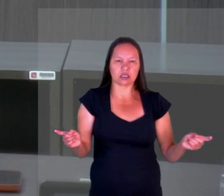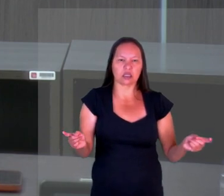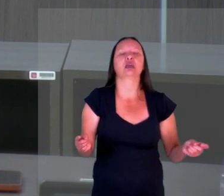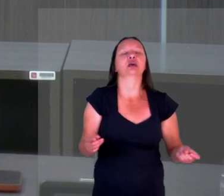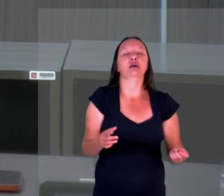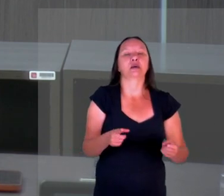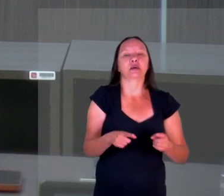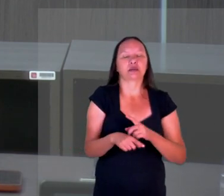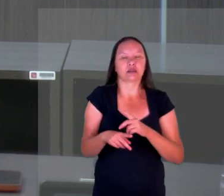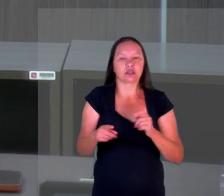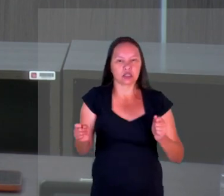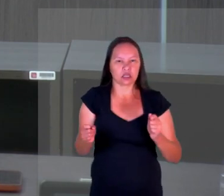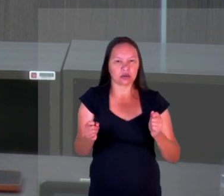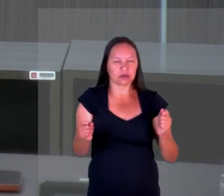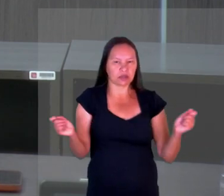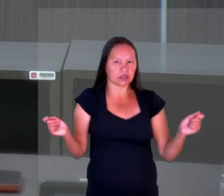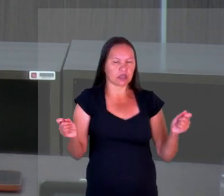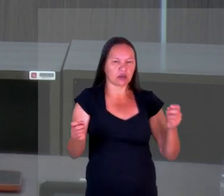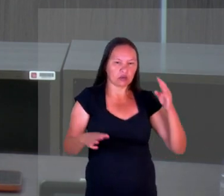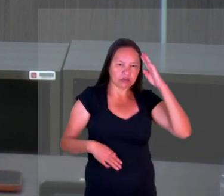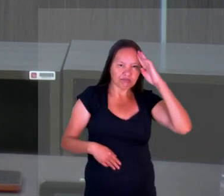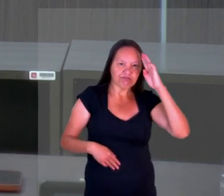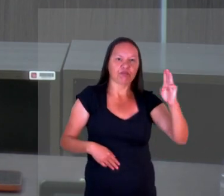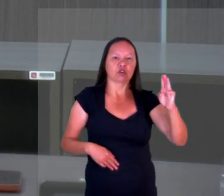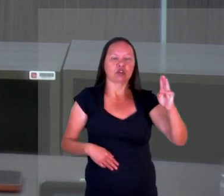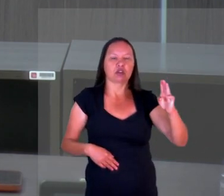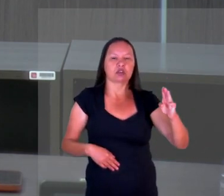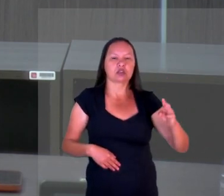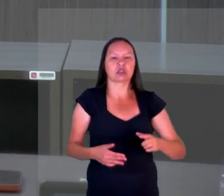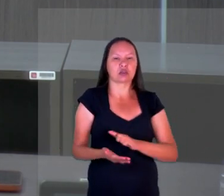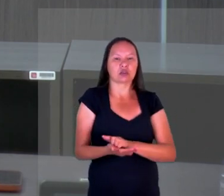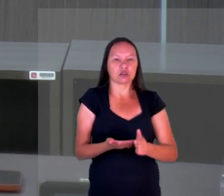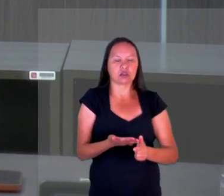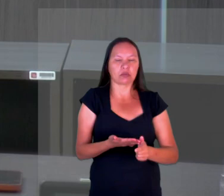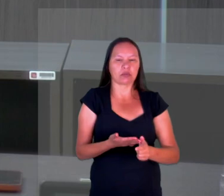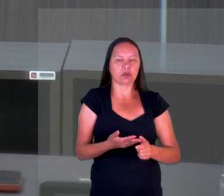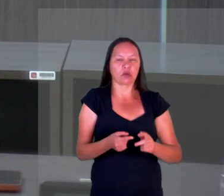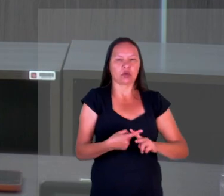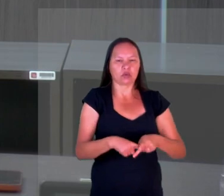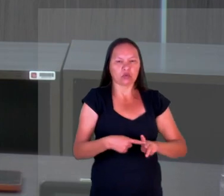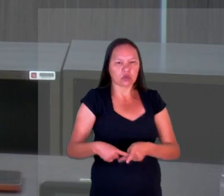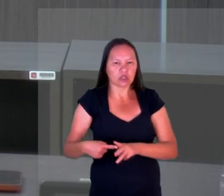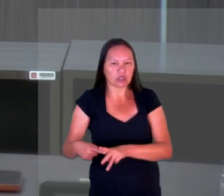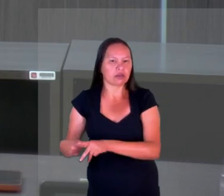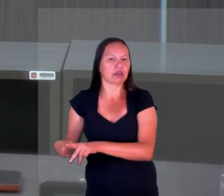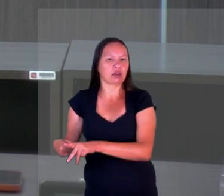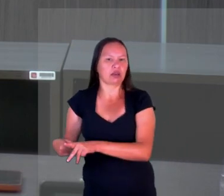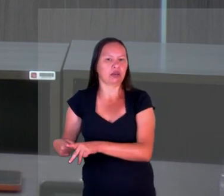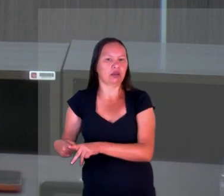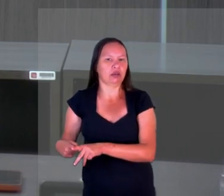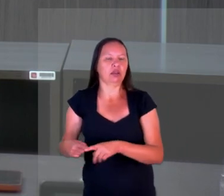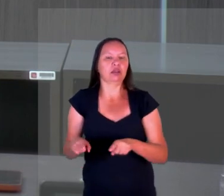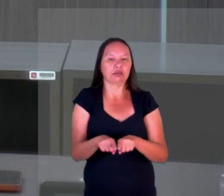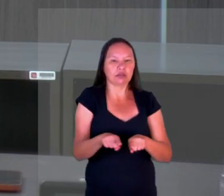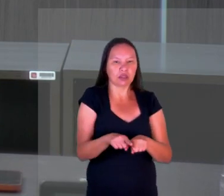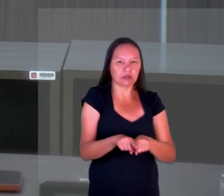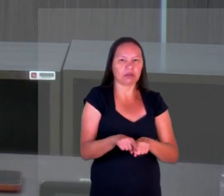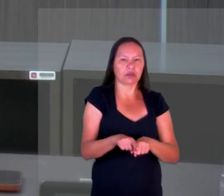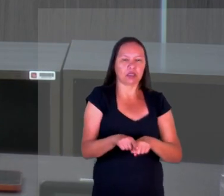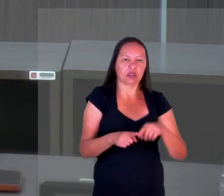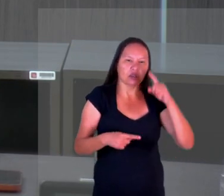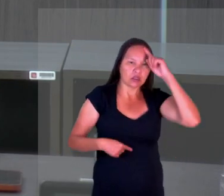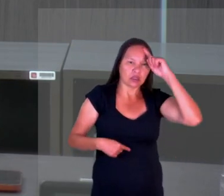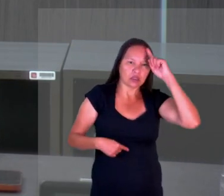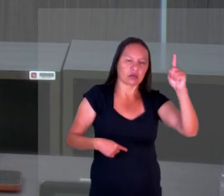alguma sem deixar de reconhecer o seu valor e o seu papel com corrigir de situações mas também saber reconhecer